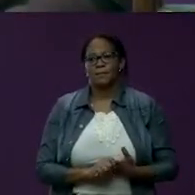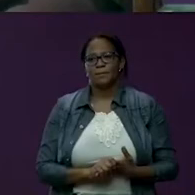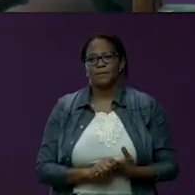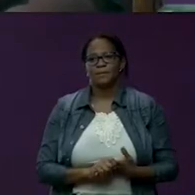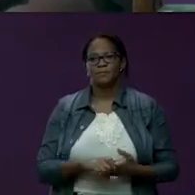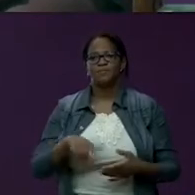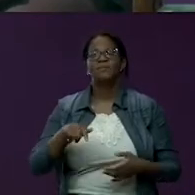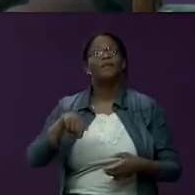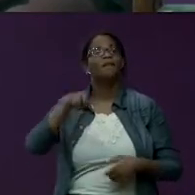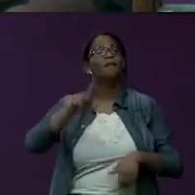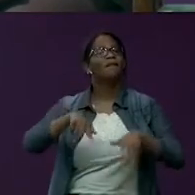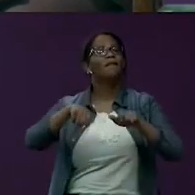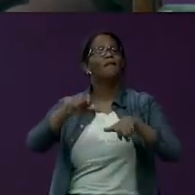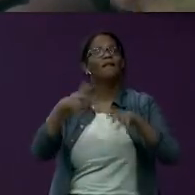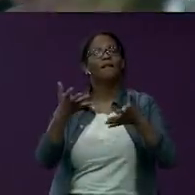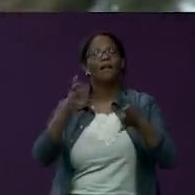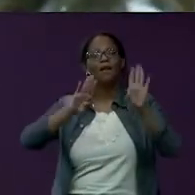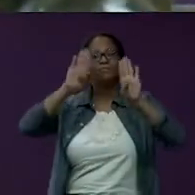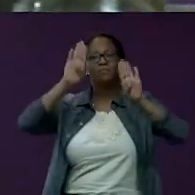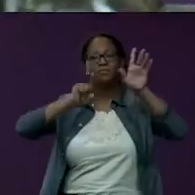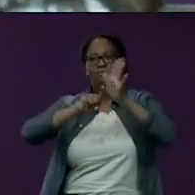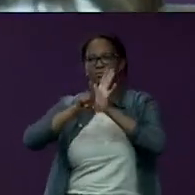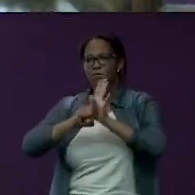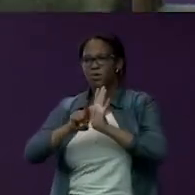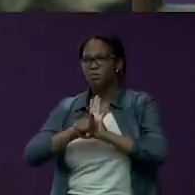Então, alguém quer fazer pergunta?